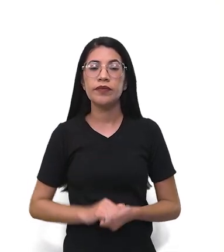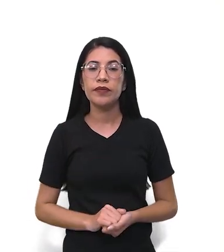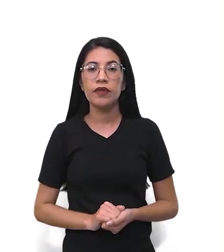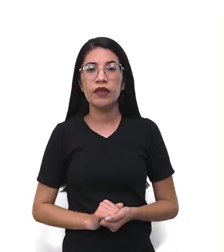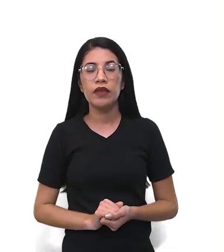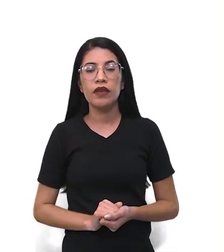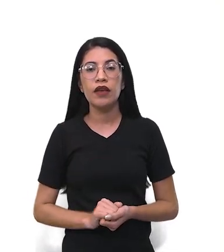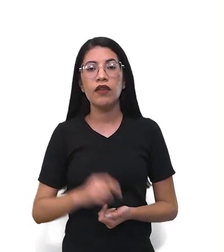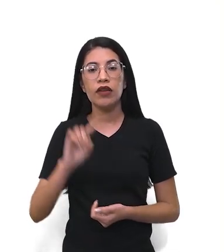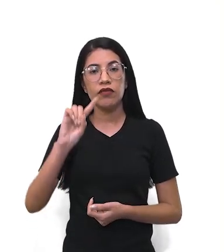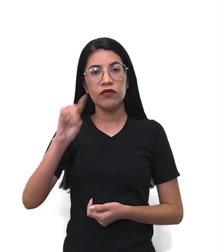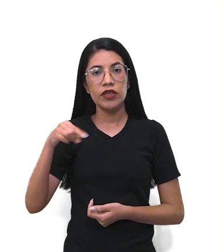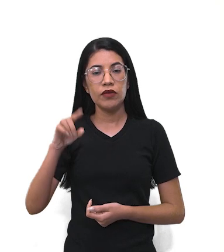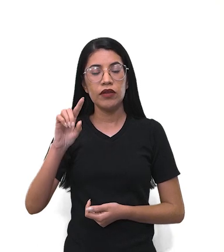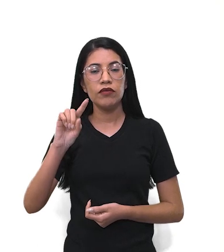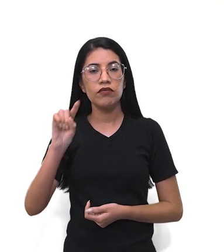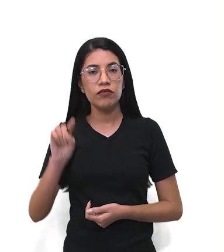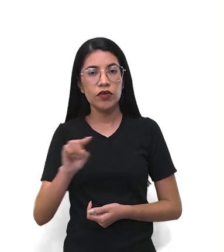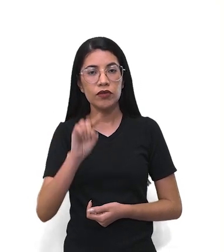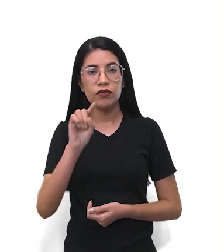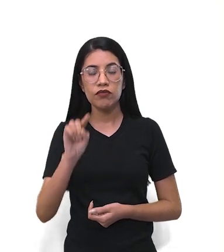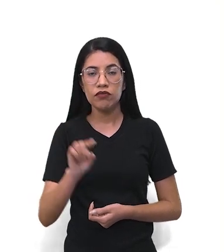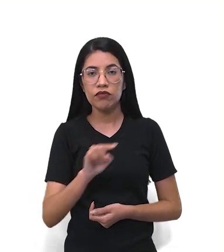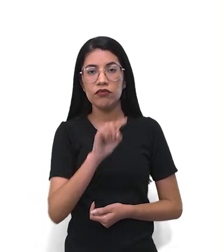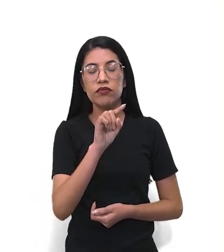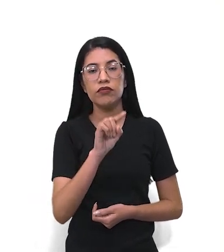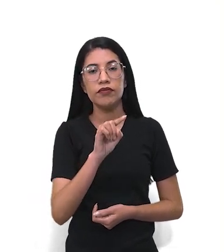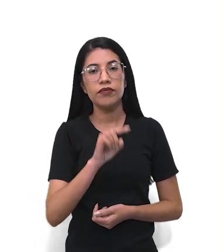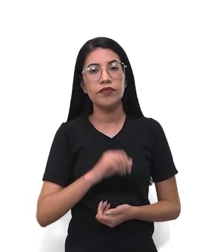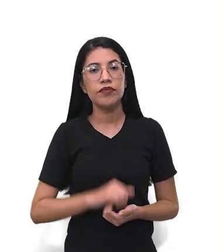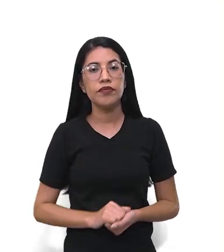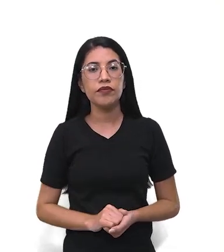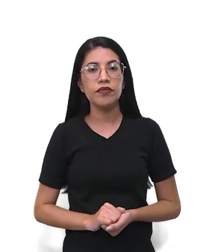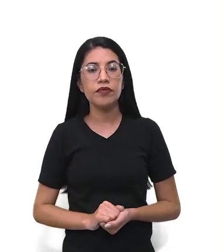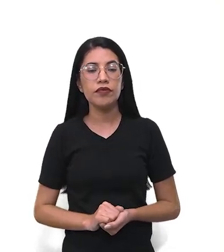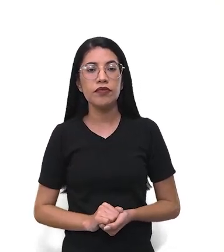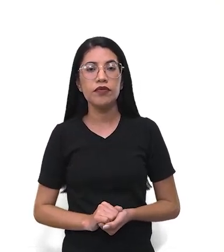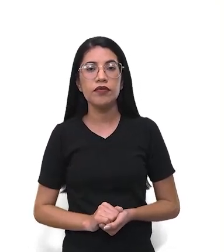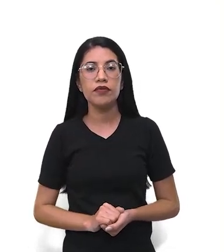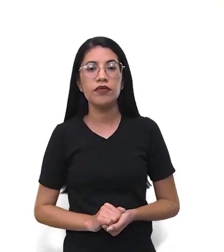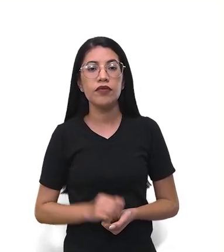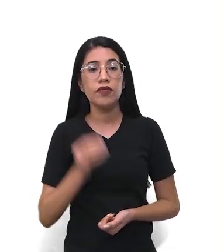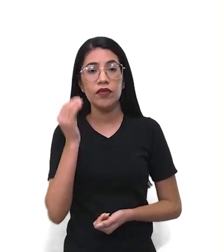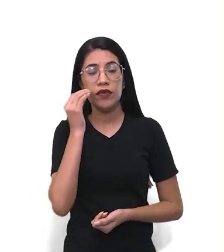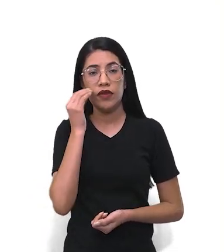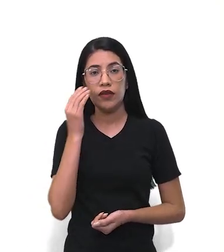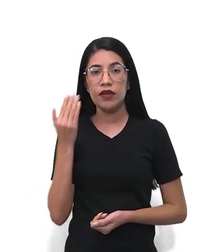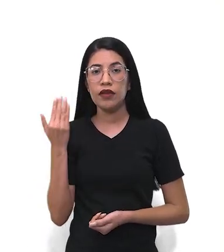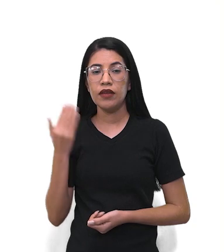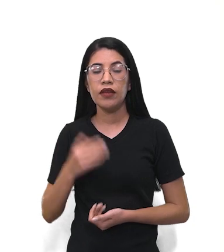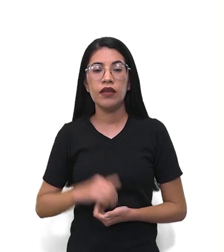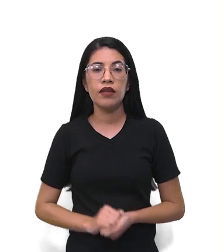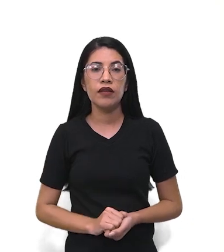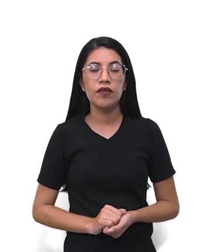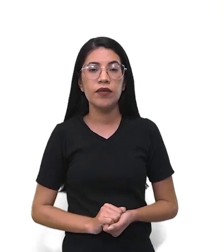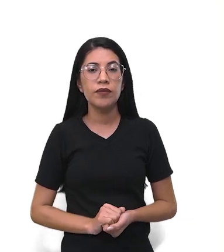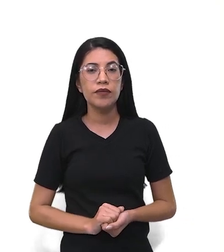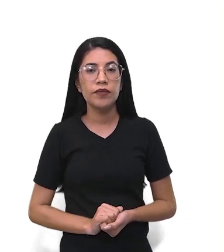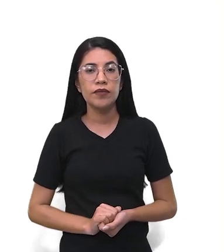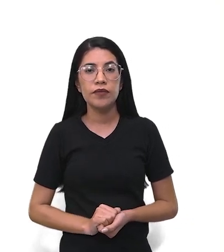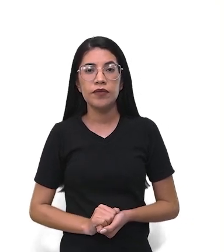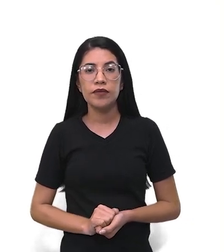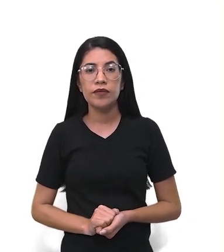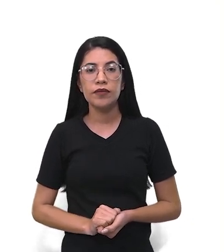vírgula 2 casas decimais para a esquerda. Então, olha só, 2 casinhas